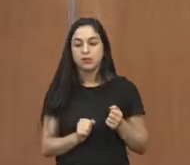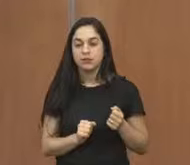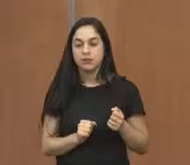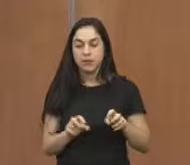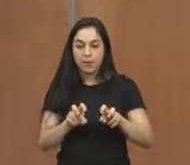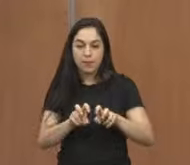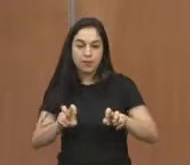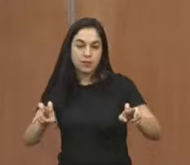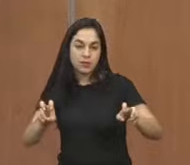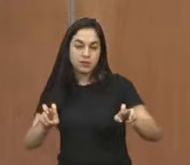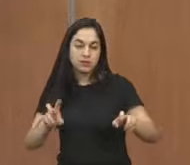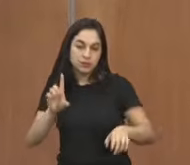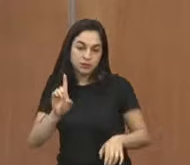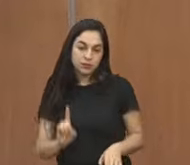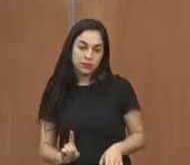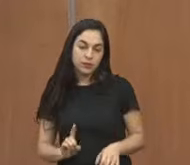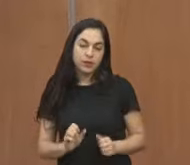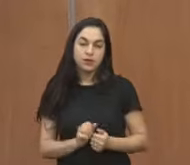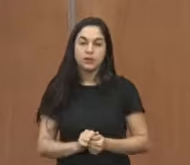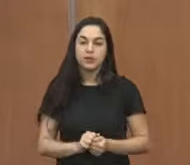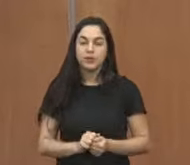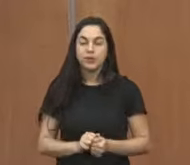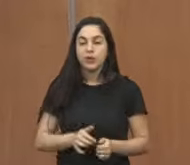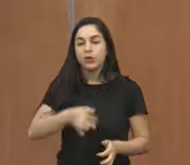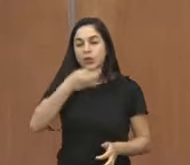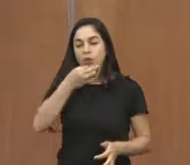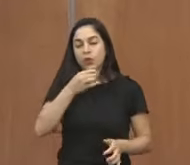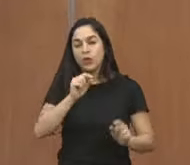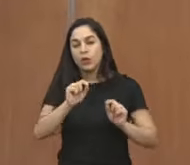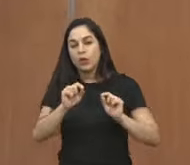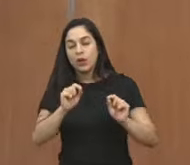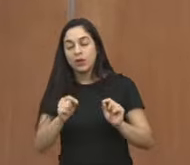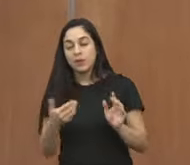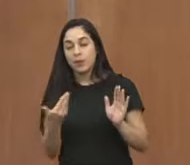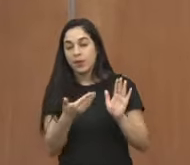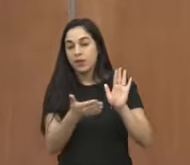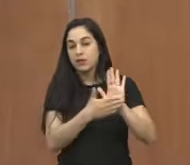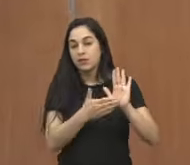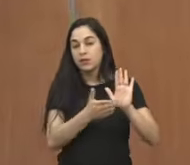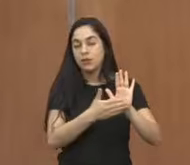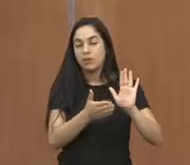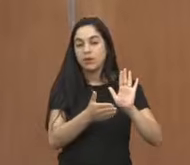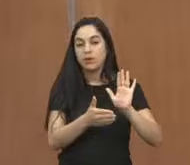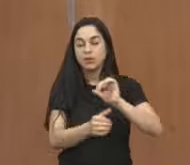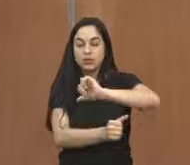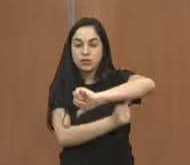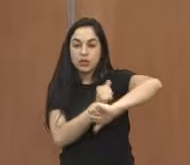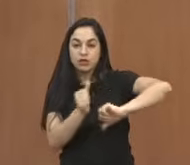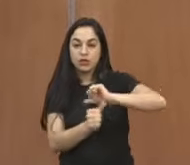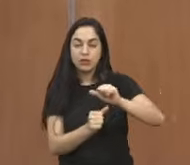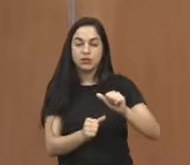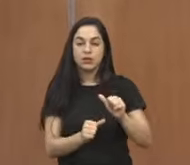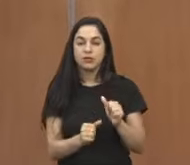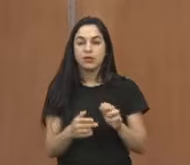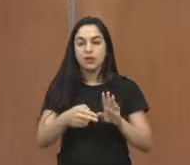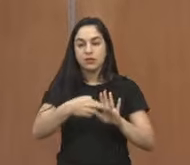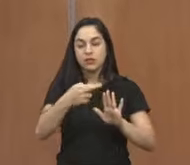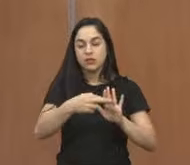mesa diretora. Justificativa. A presente proposta de alteração da Resolução